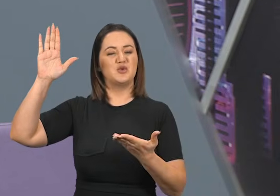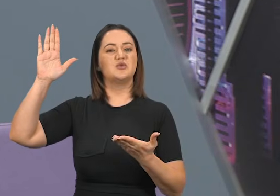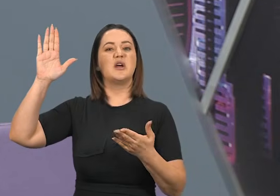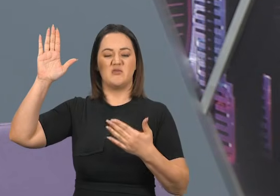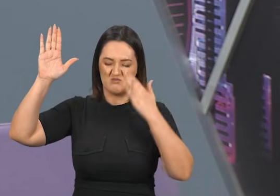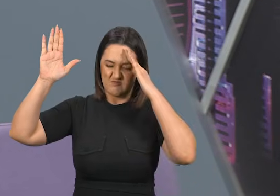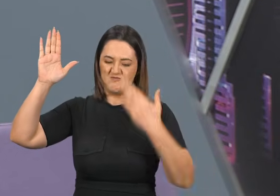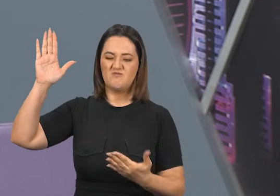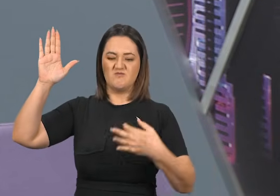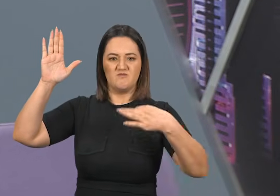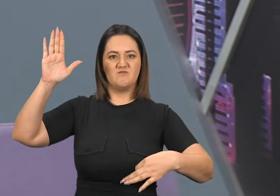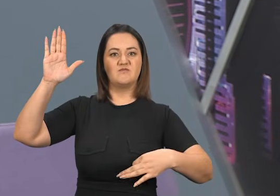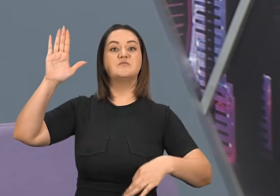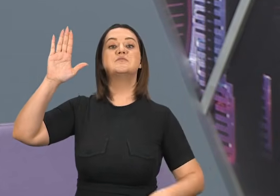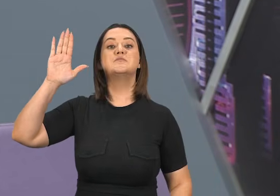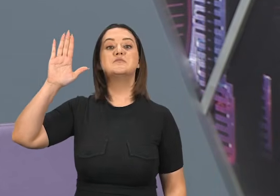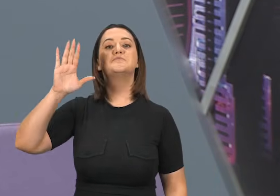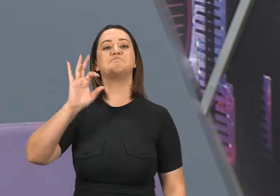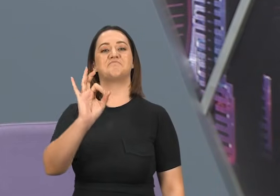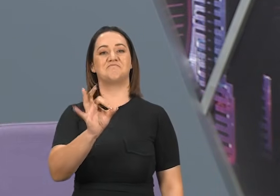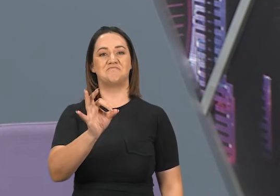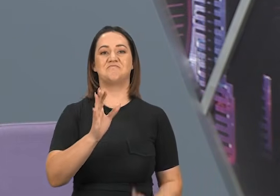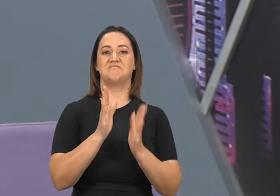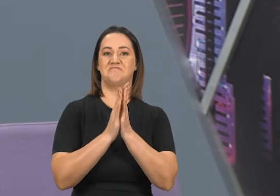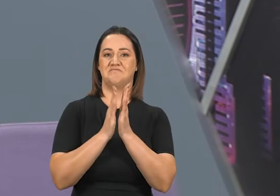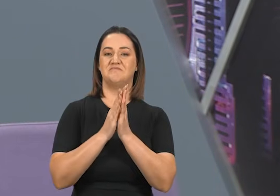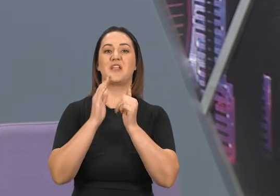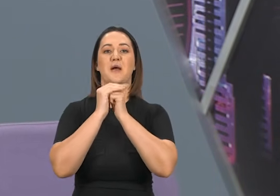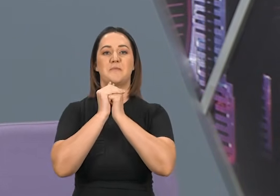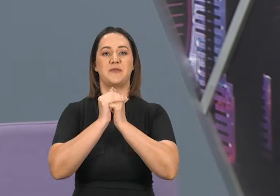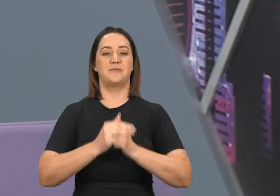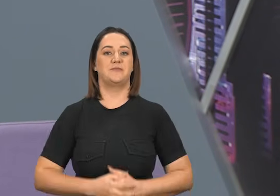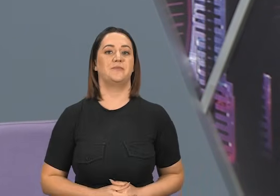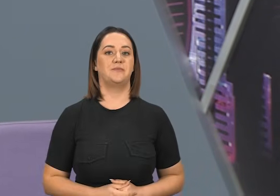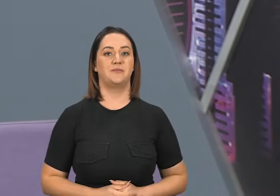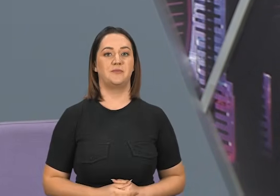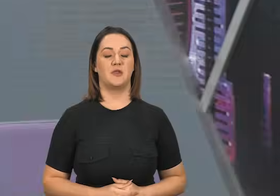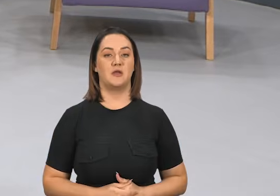eu acredito, eu creio na volta de Jesus. Amém.